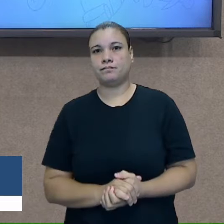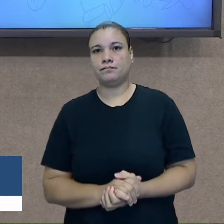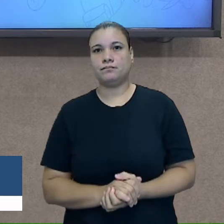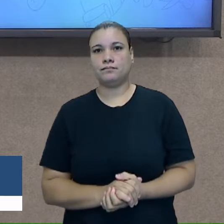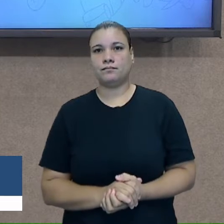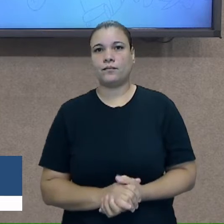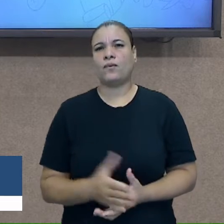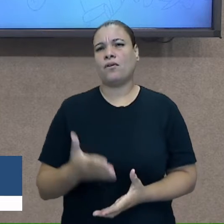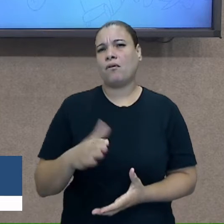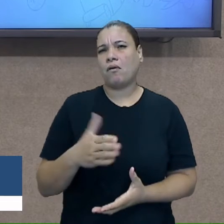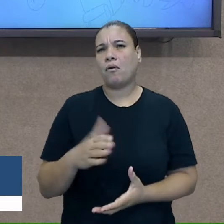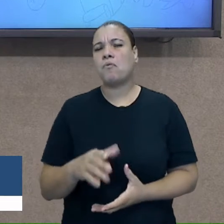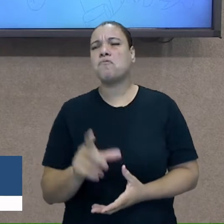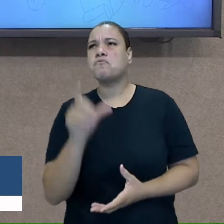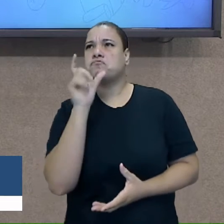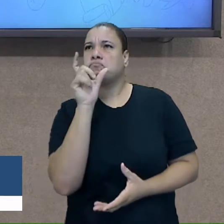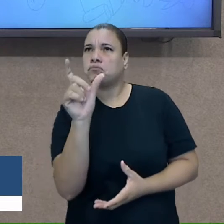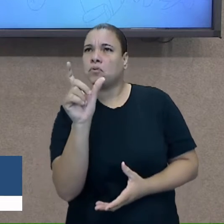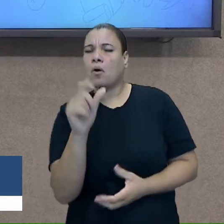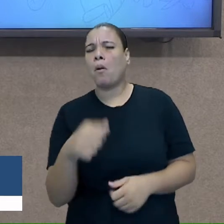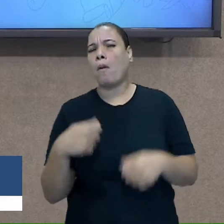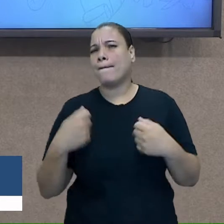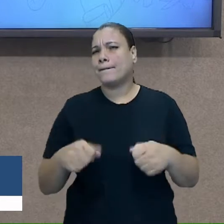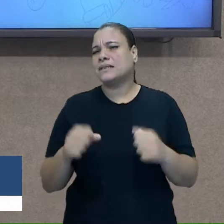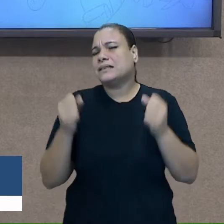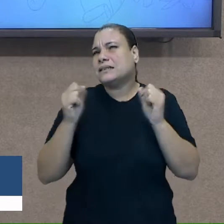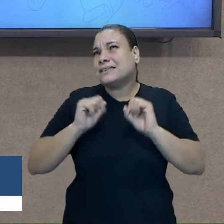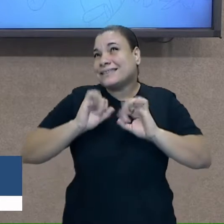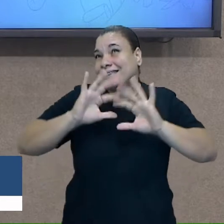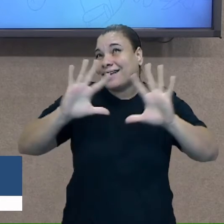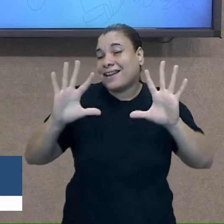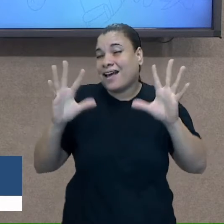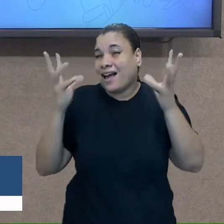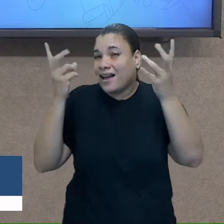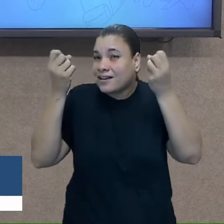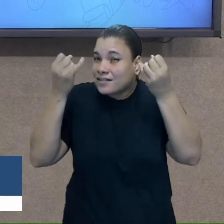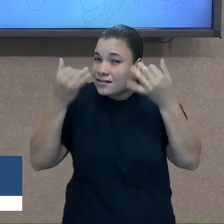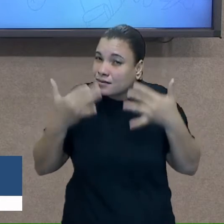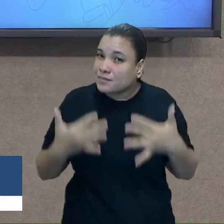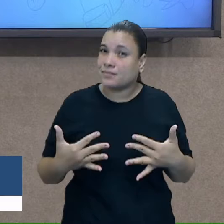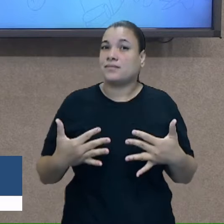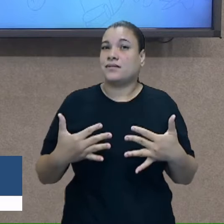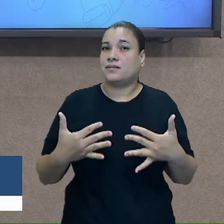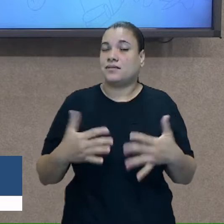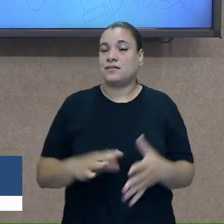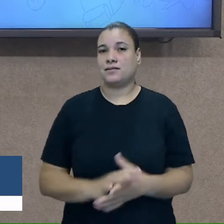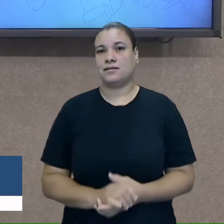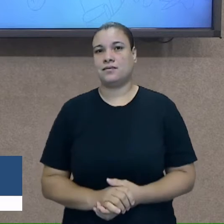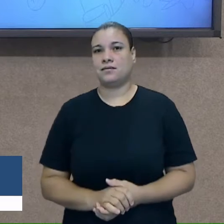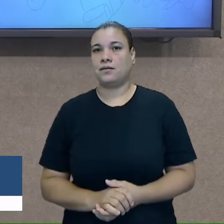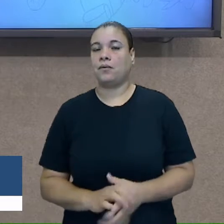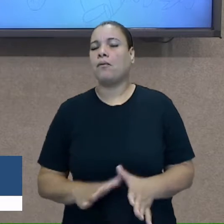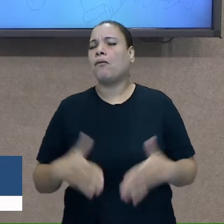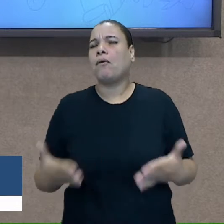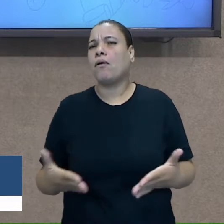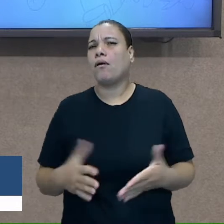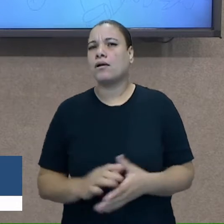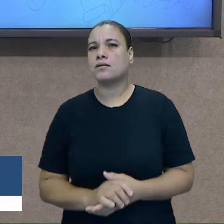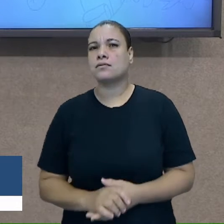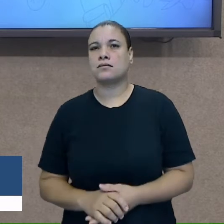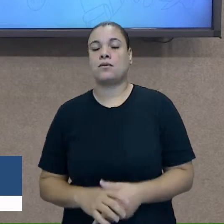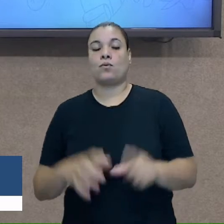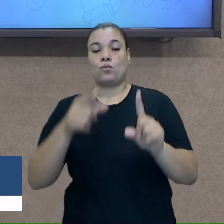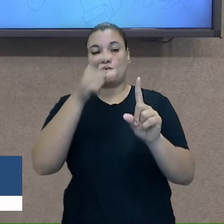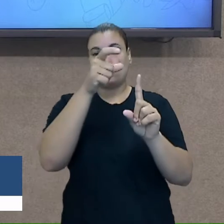alguns termos aqui que precisam ser esclarecidos, que é o sujeito e a oração. Bem,